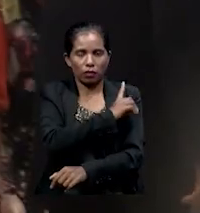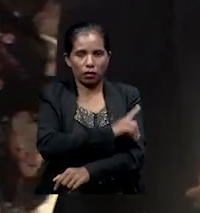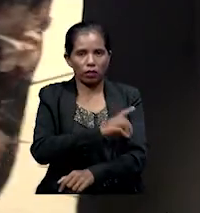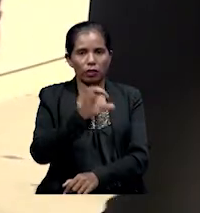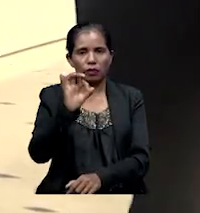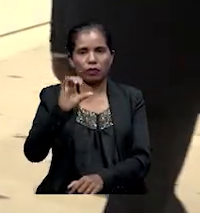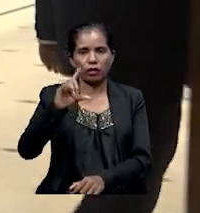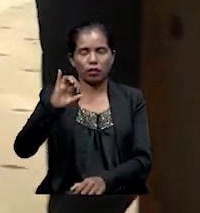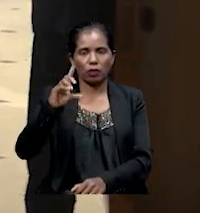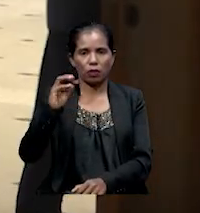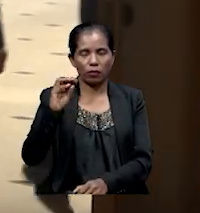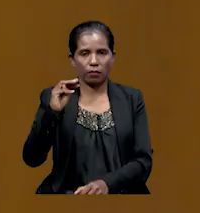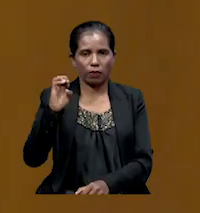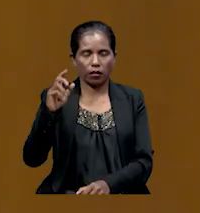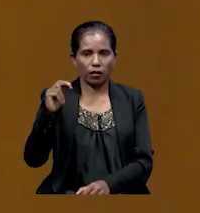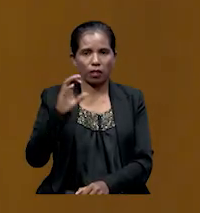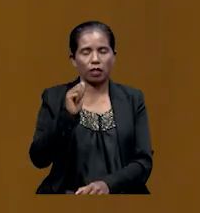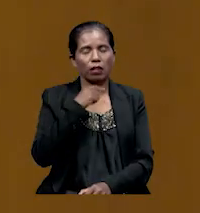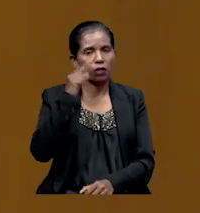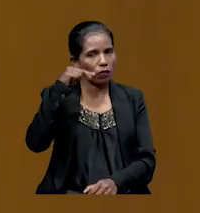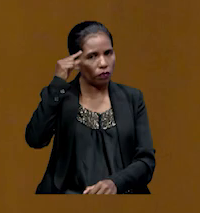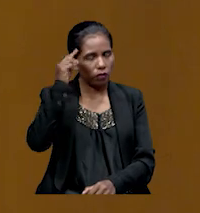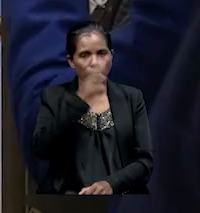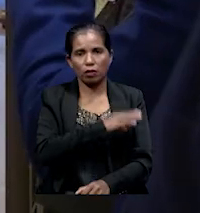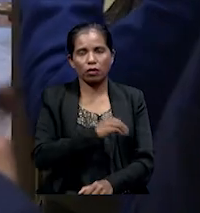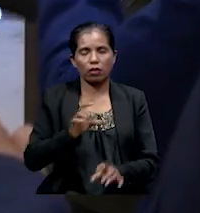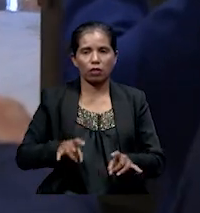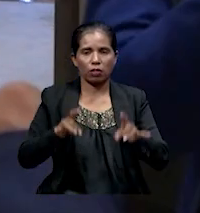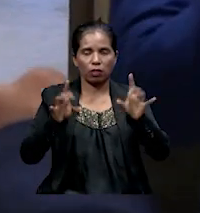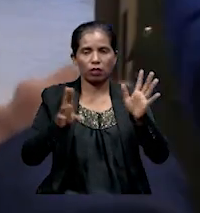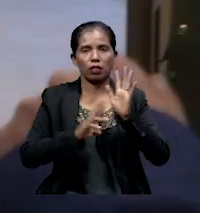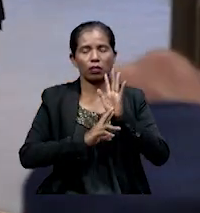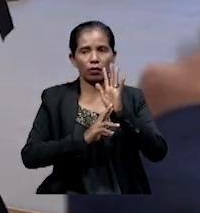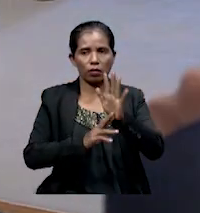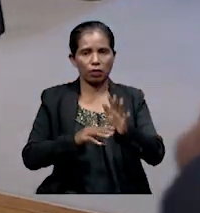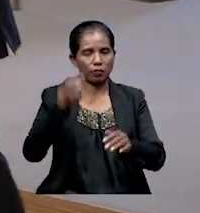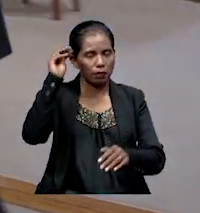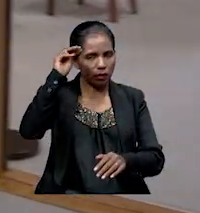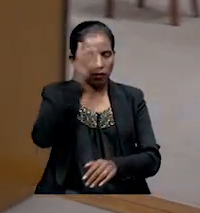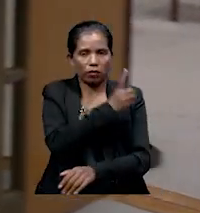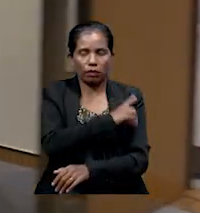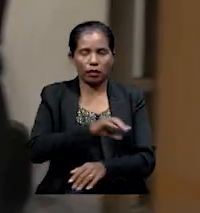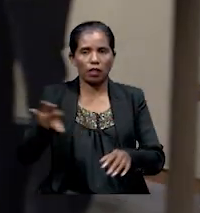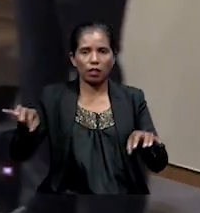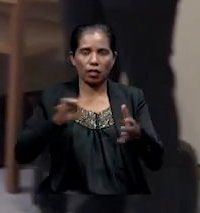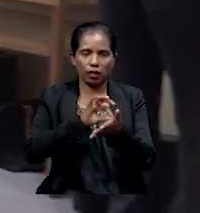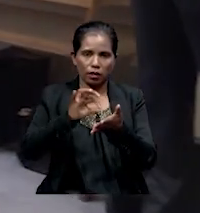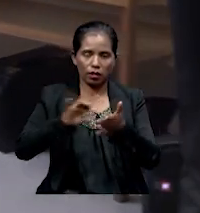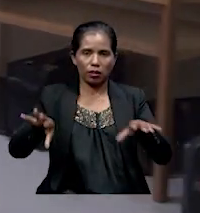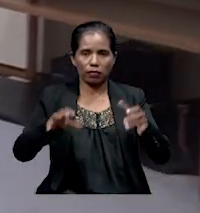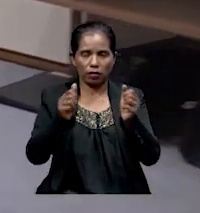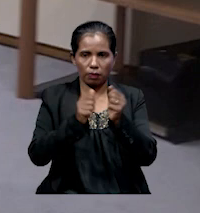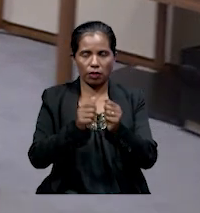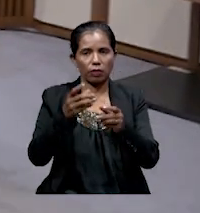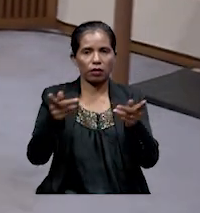Filomeno Peixão Desijus, no Governo Austrália, representa o Ministro de Defesa, Richard Marles, assina acordo de cooperação e a área de